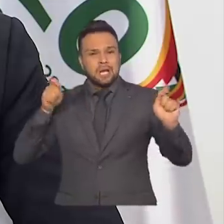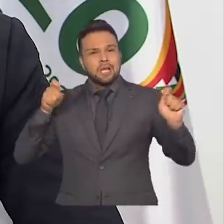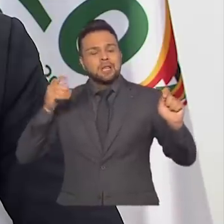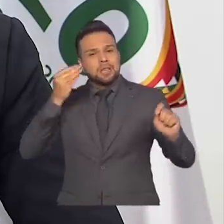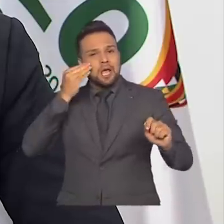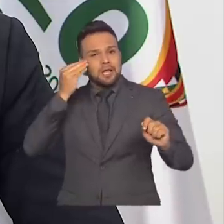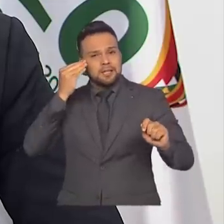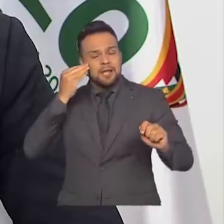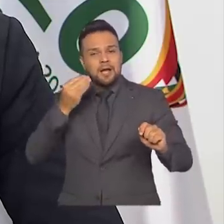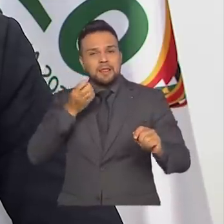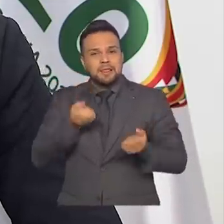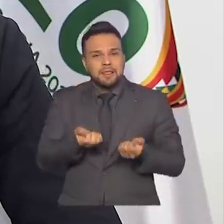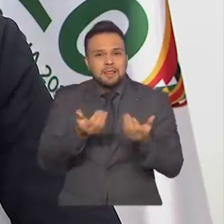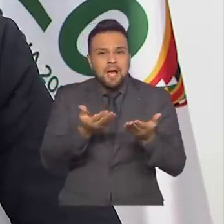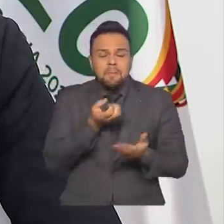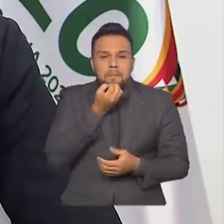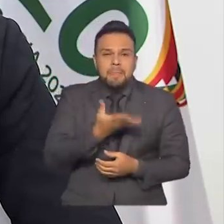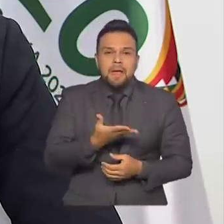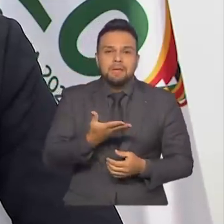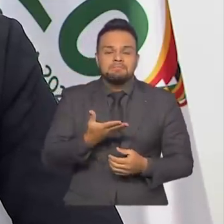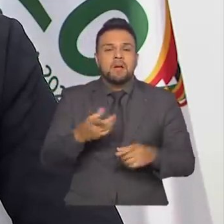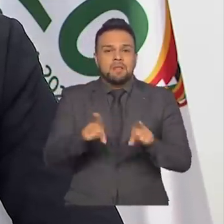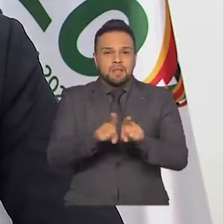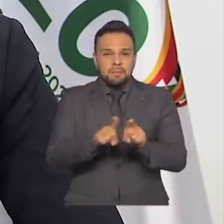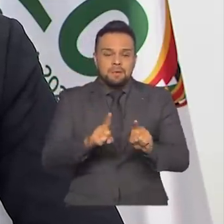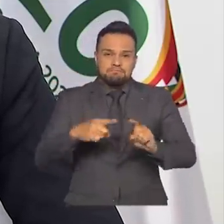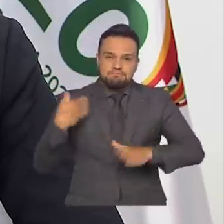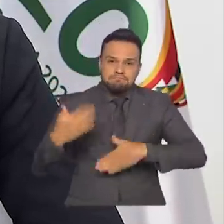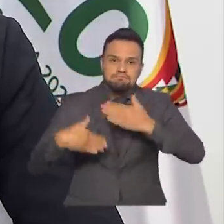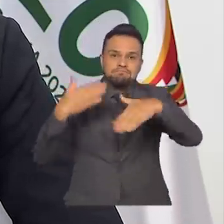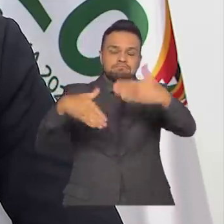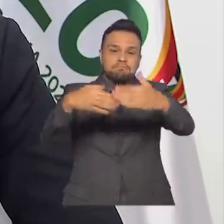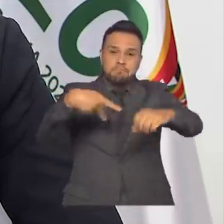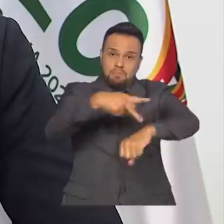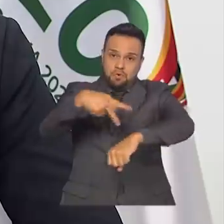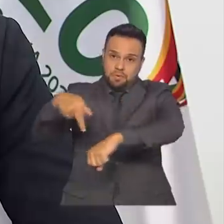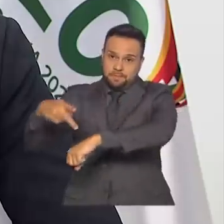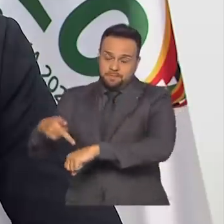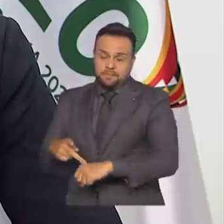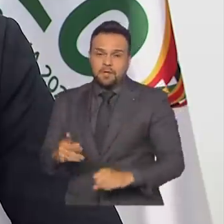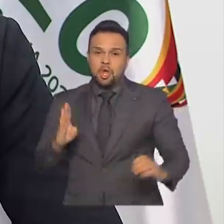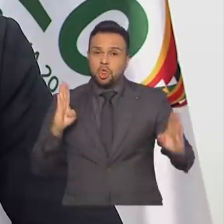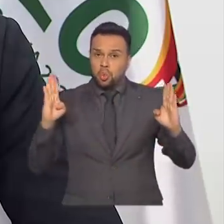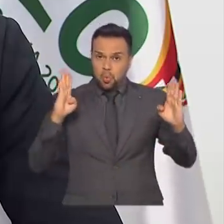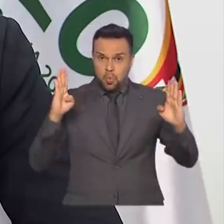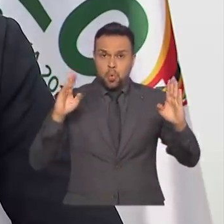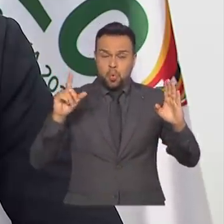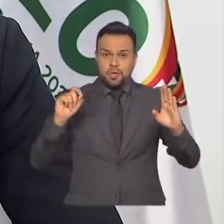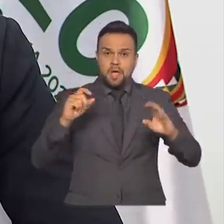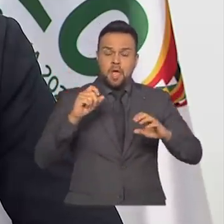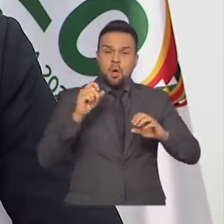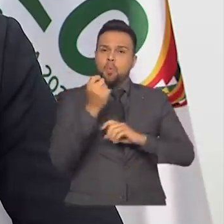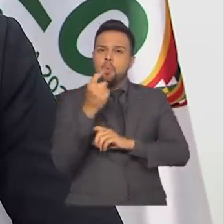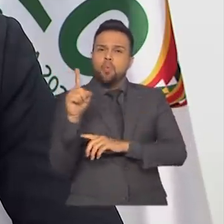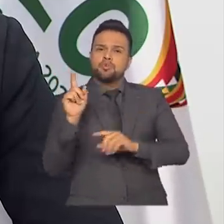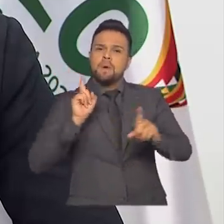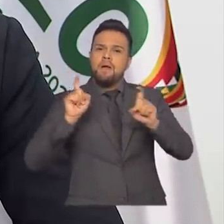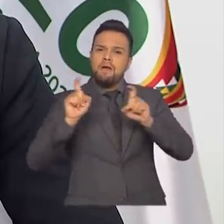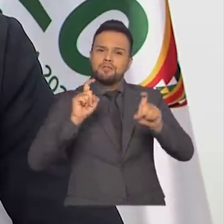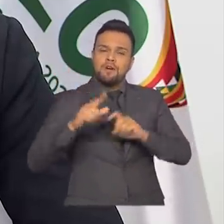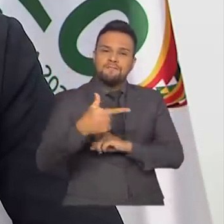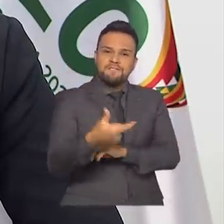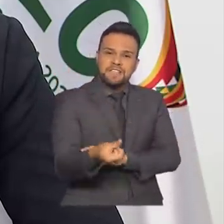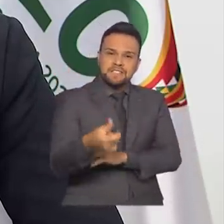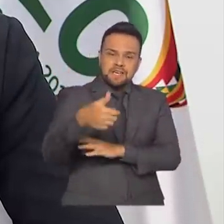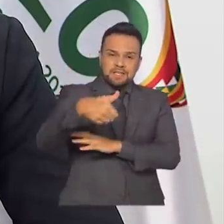gerem bem-estar e prosperidade para os nossos países. Durante a nossa última reunião extraordinária, em 26